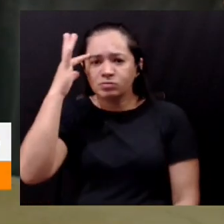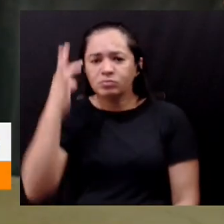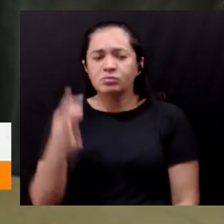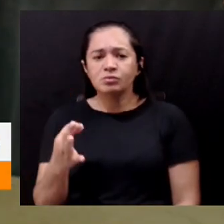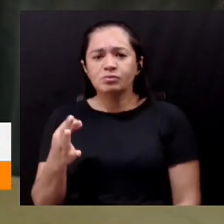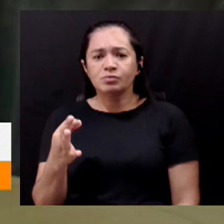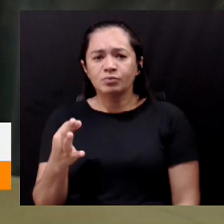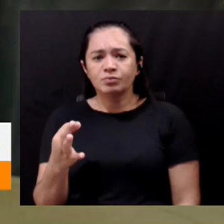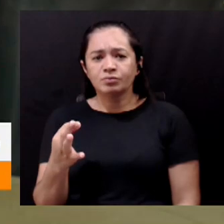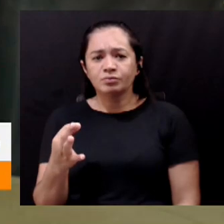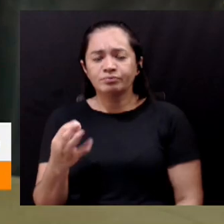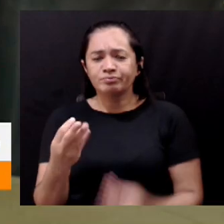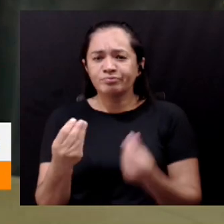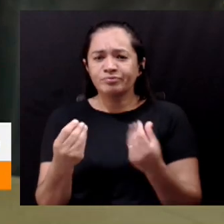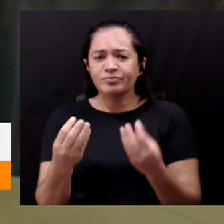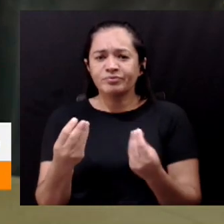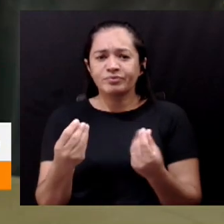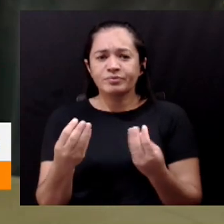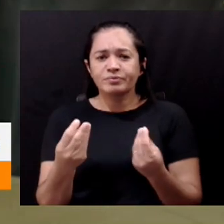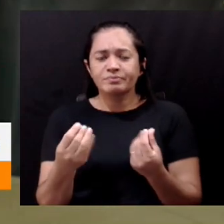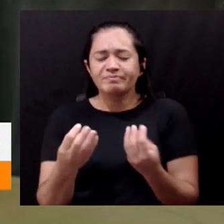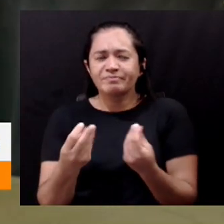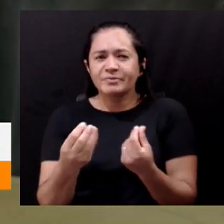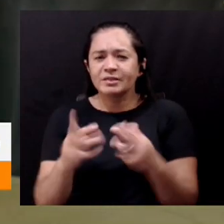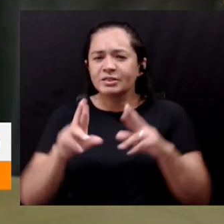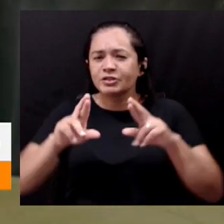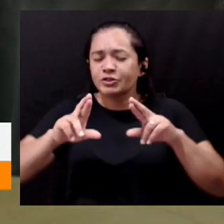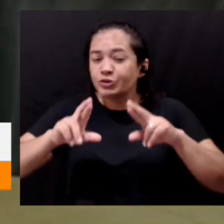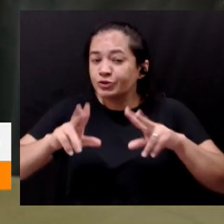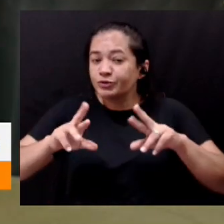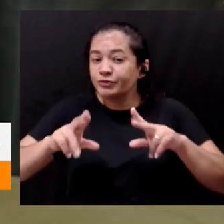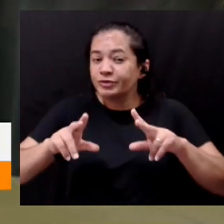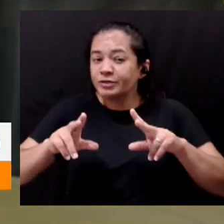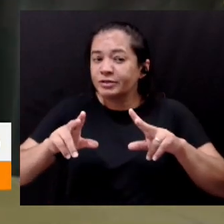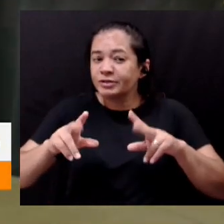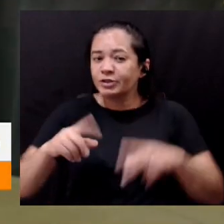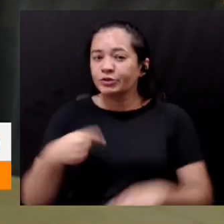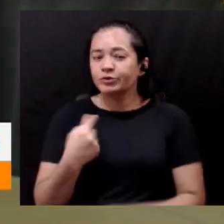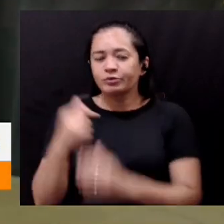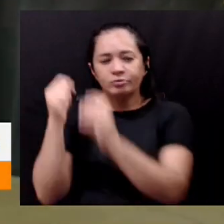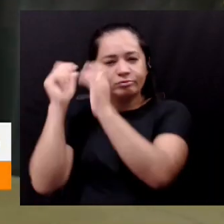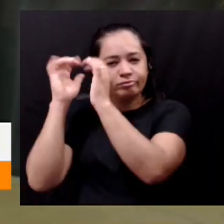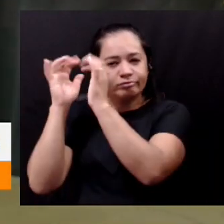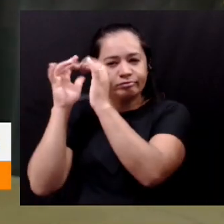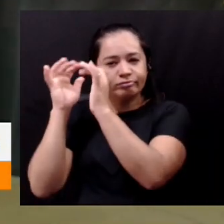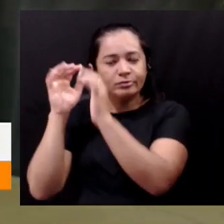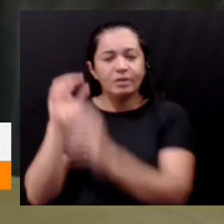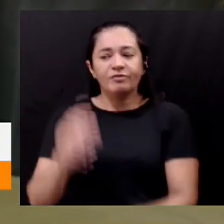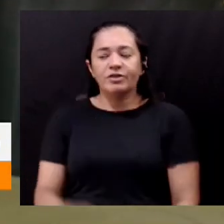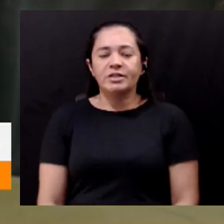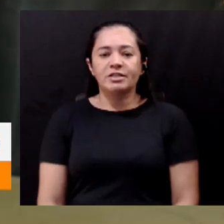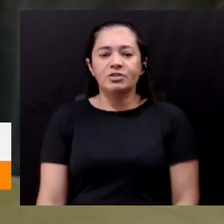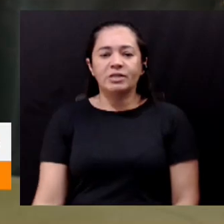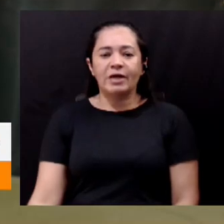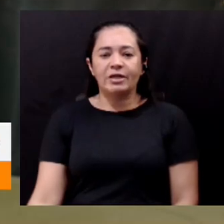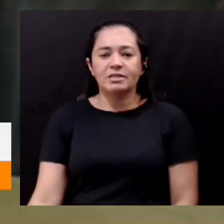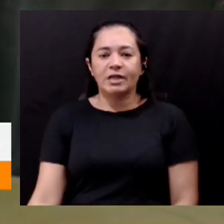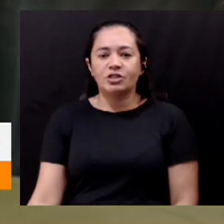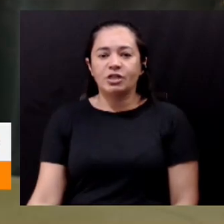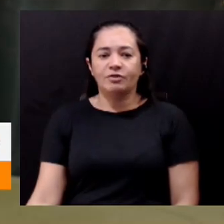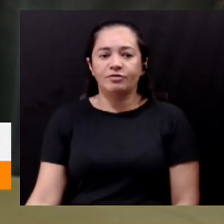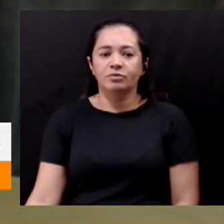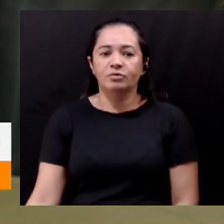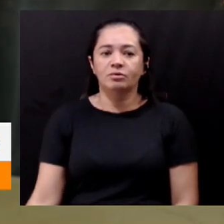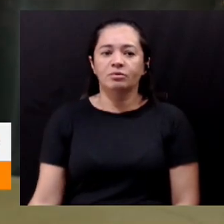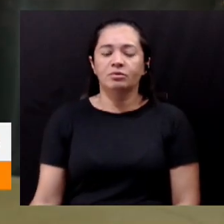alguma coisinha diferenciada no nosso cérebro, né, quando você está ali no poder. Claro que a gente precisa